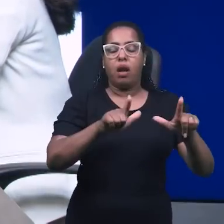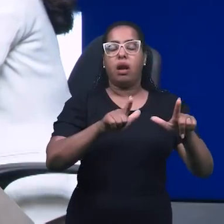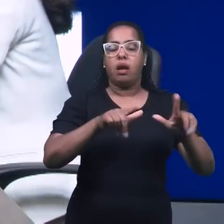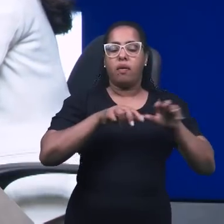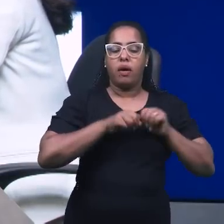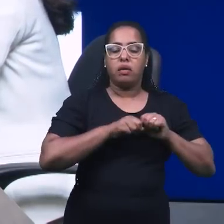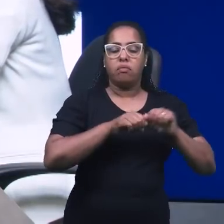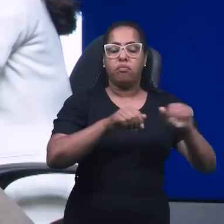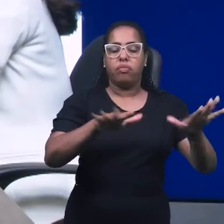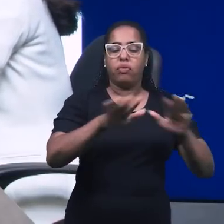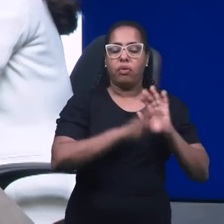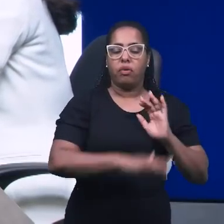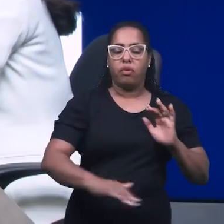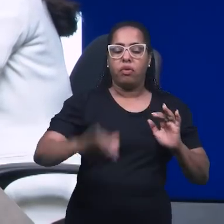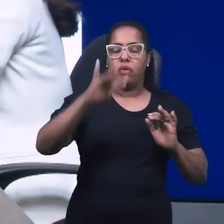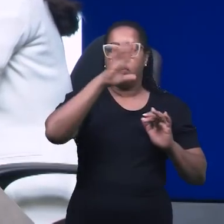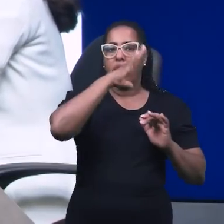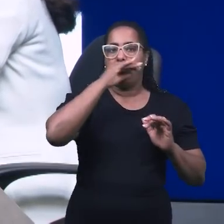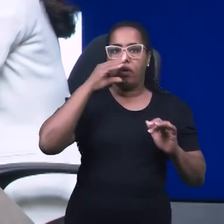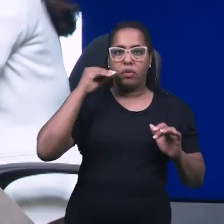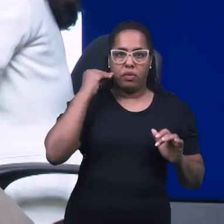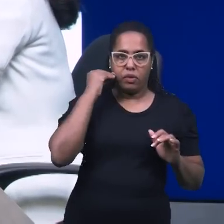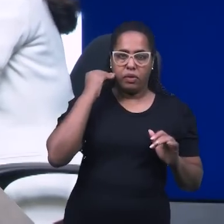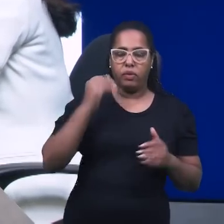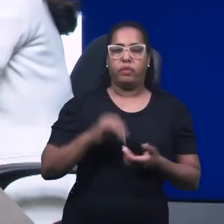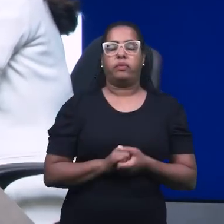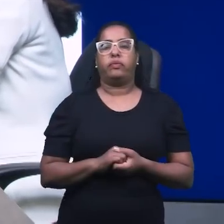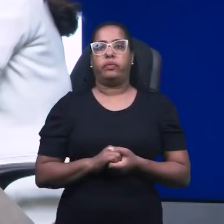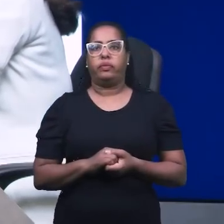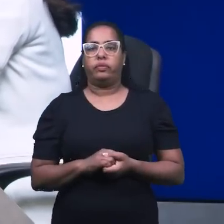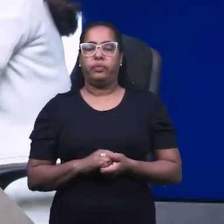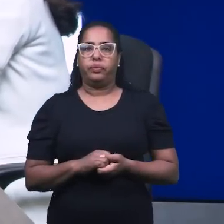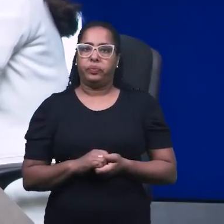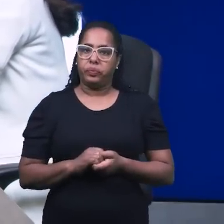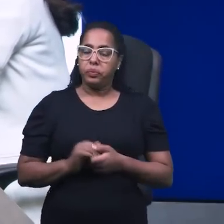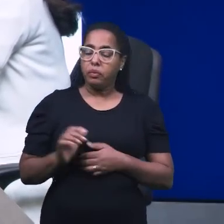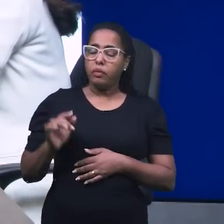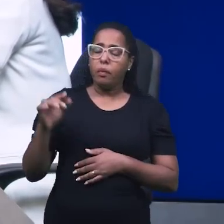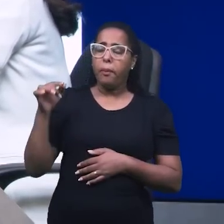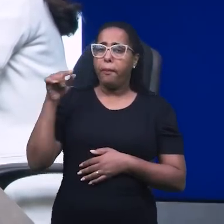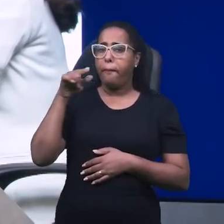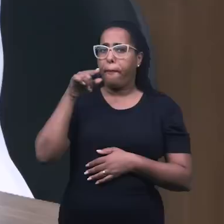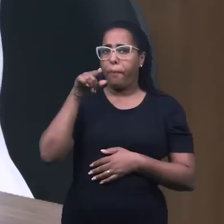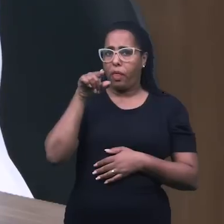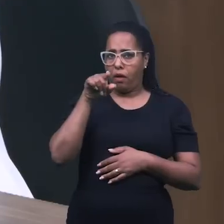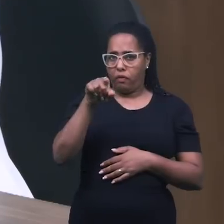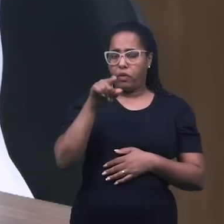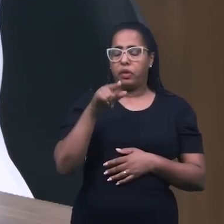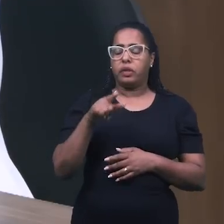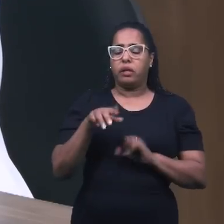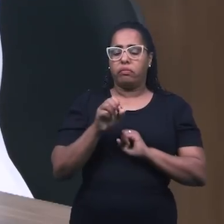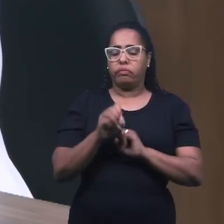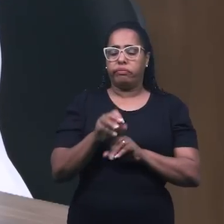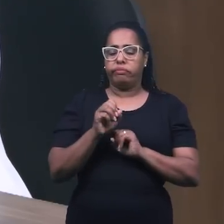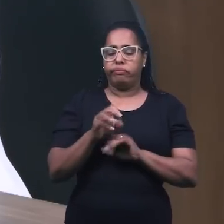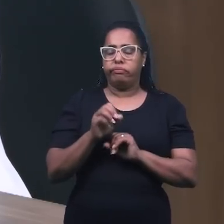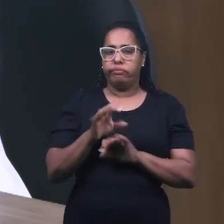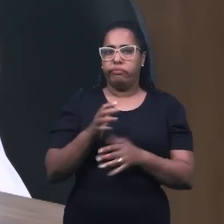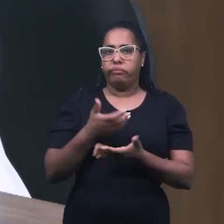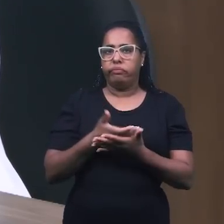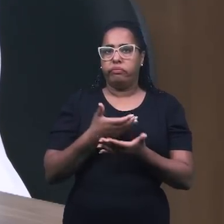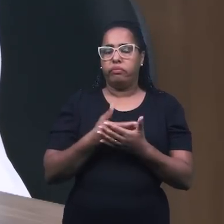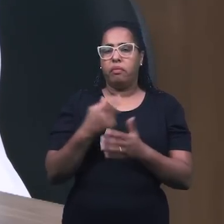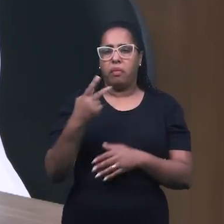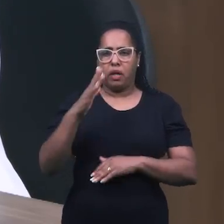linguagem que possa alcançar crianças, intermediários e adolescentes. Você